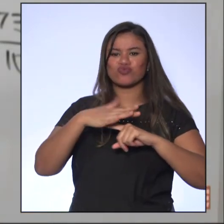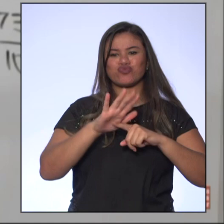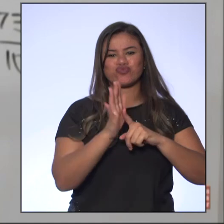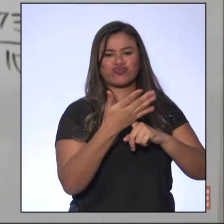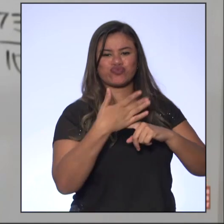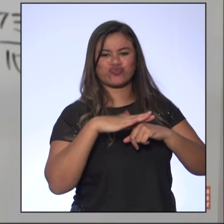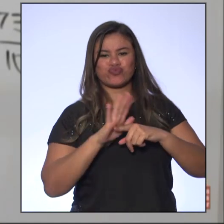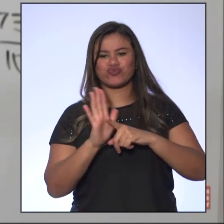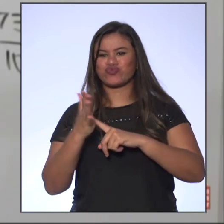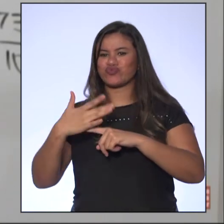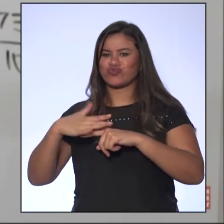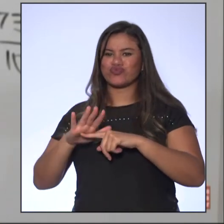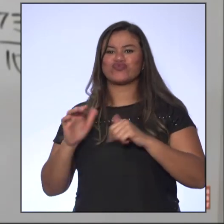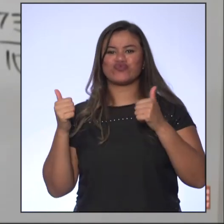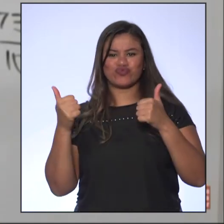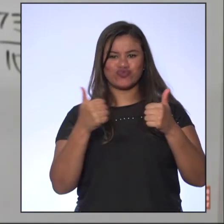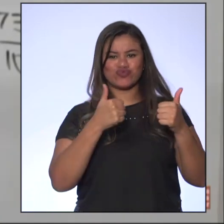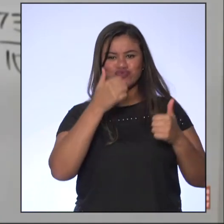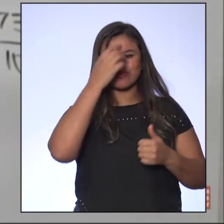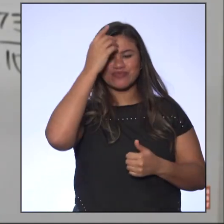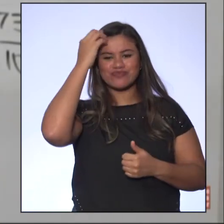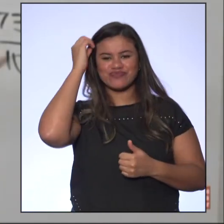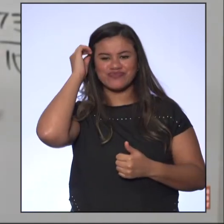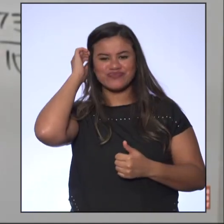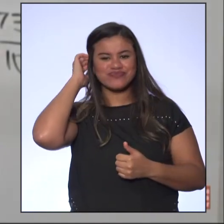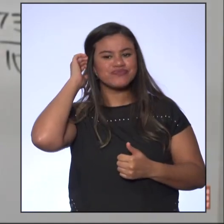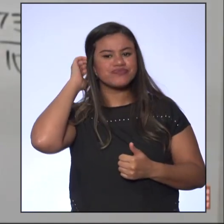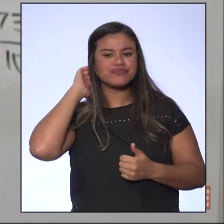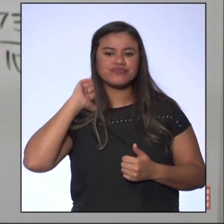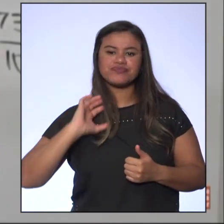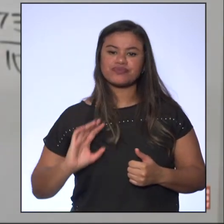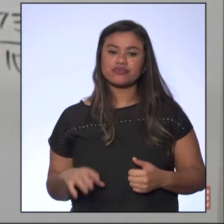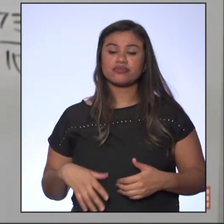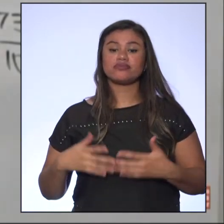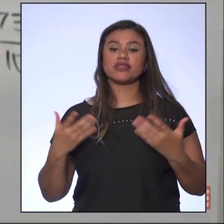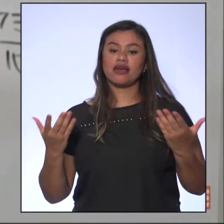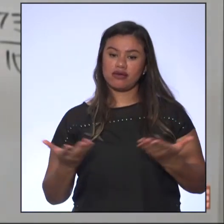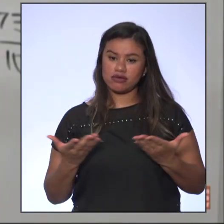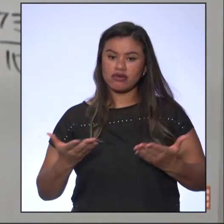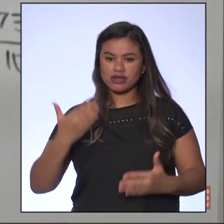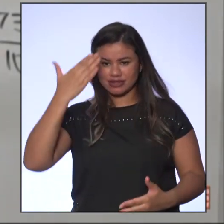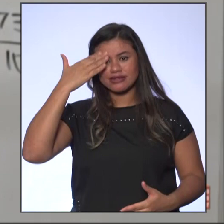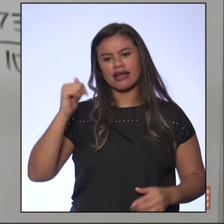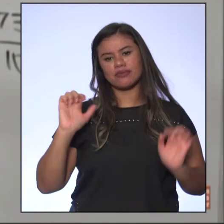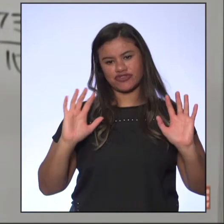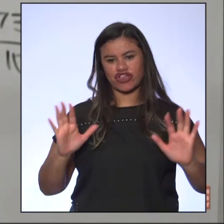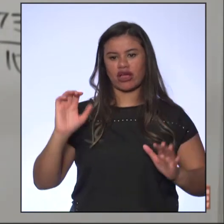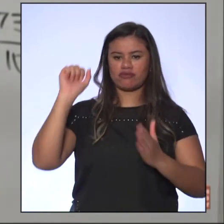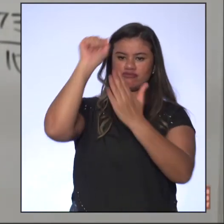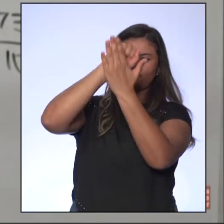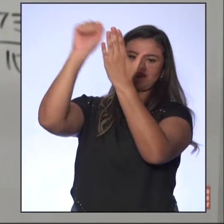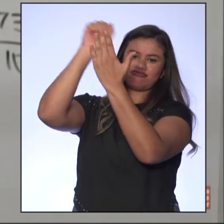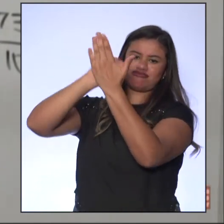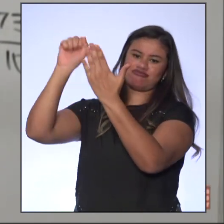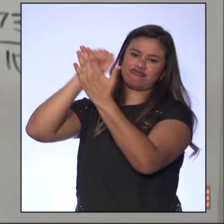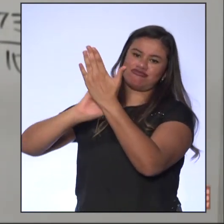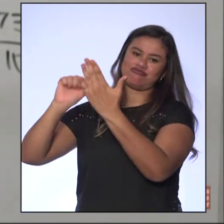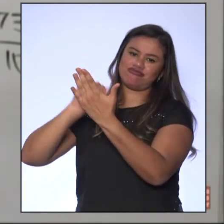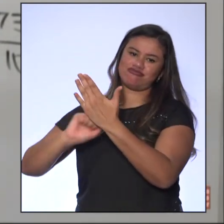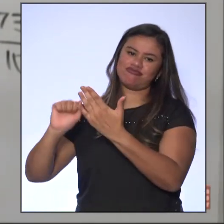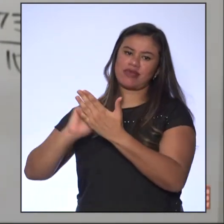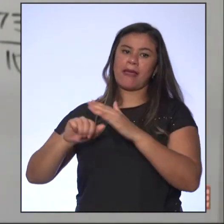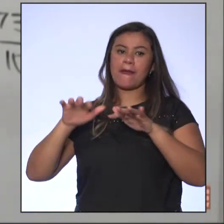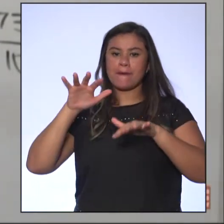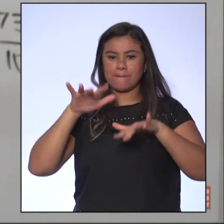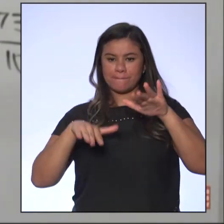compartilhando conhecimento. Tá bom? Vamos agora, já que você sabe aqui, eu vou apagar bem aqui, já que você sabe a nossa